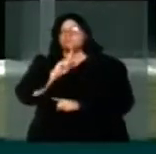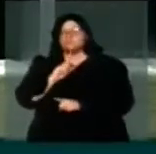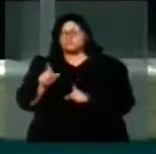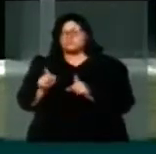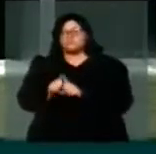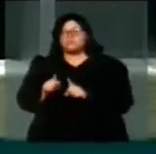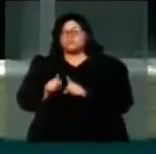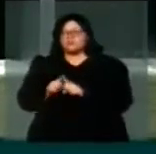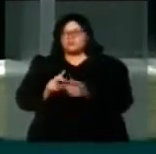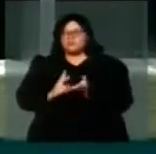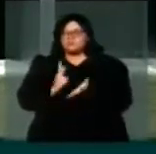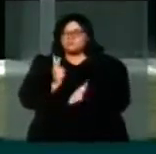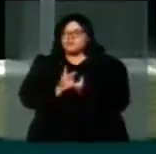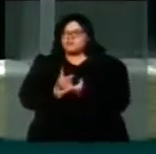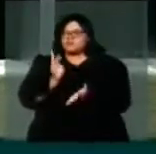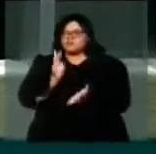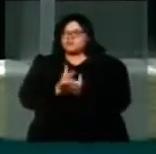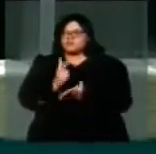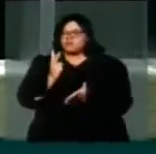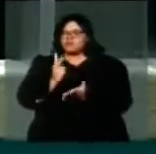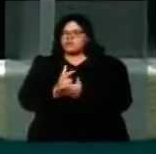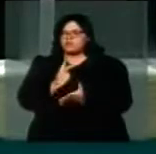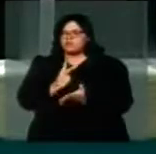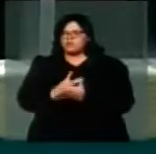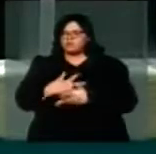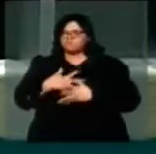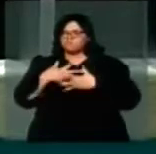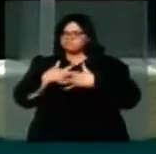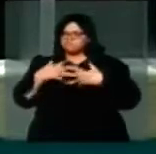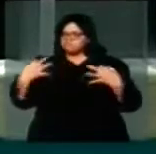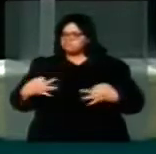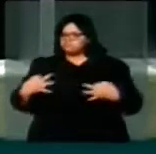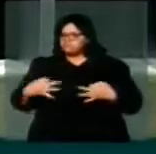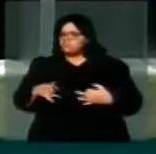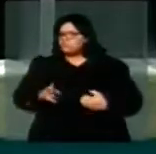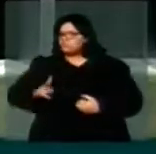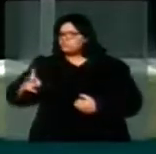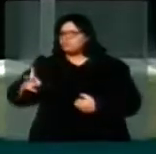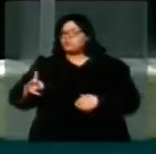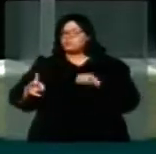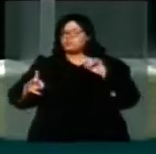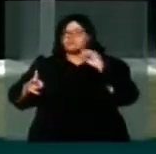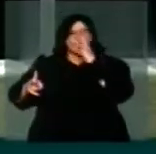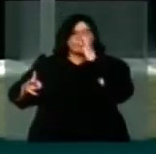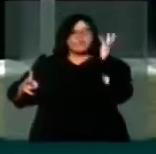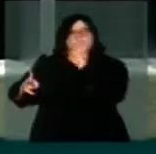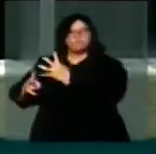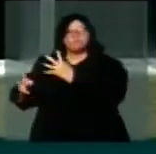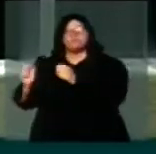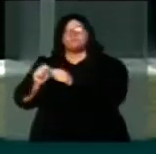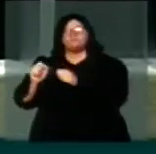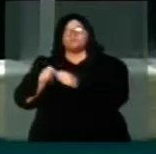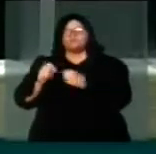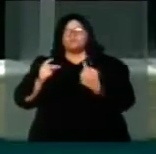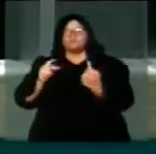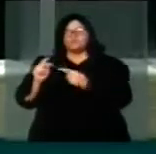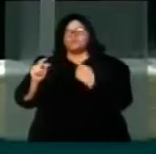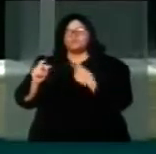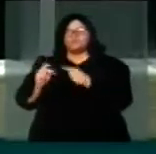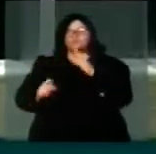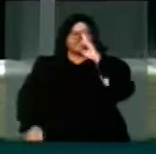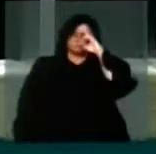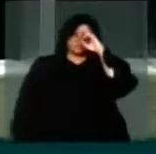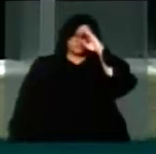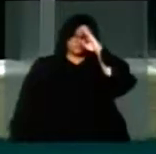conseguiu manter a sua altivez. Todas as acusações que se fez sobre a